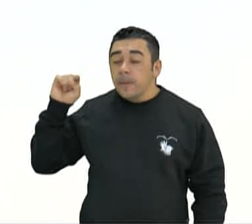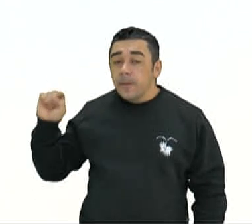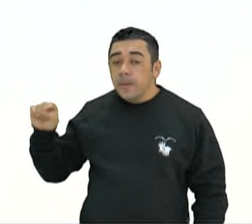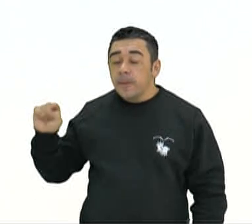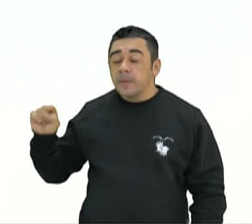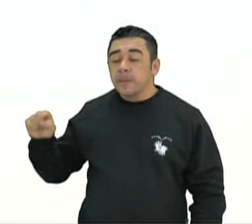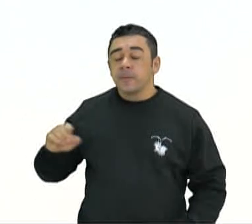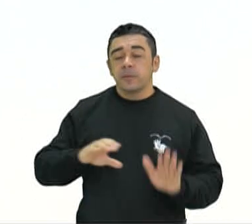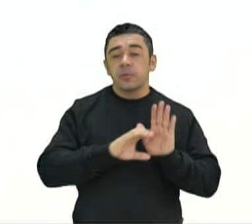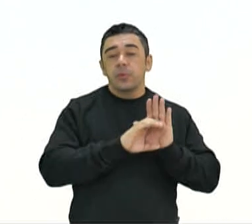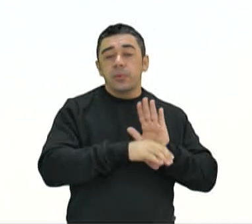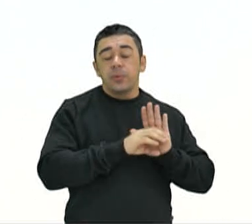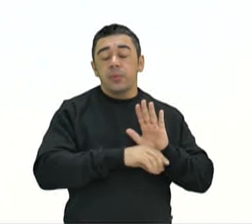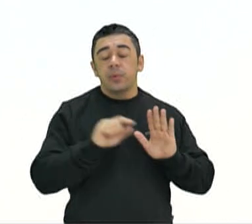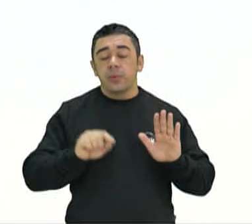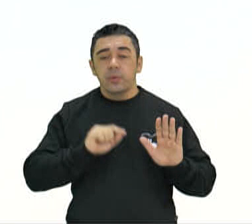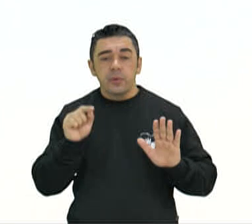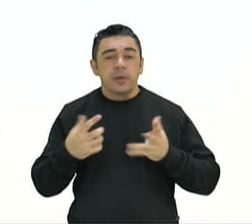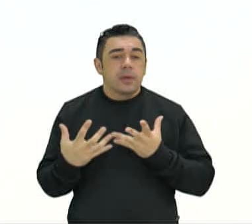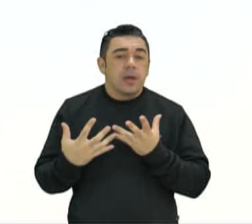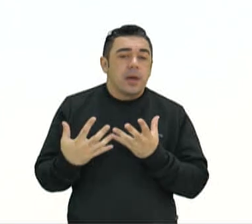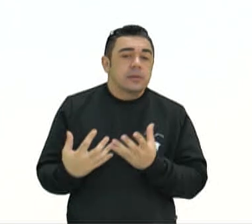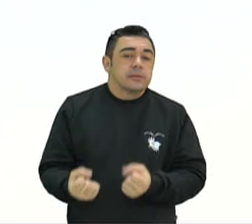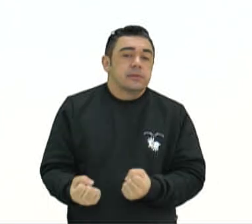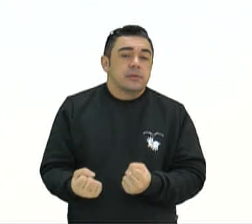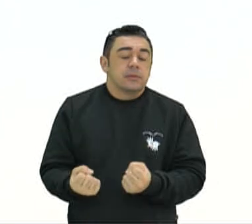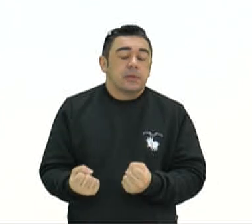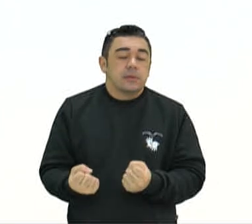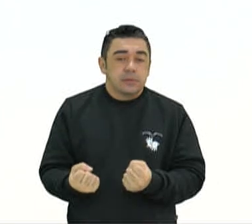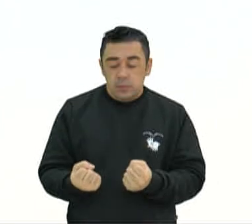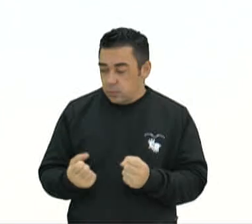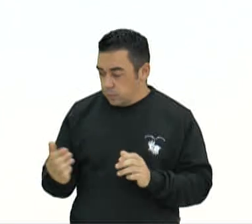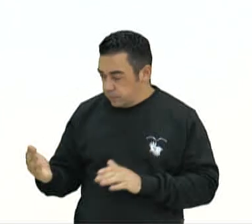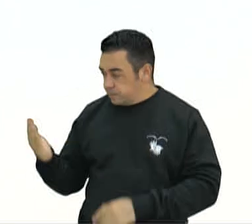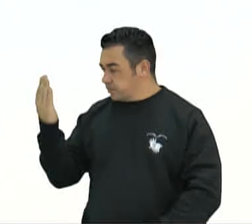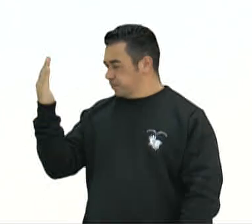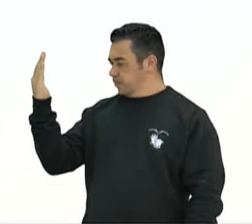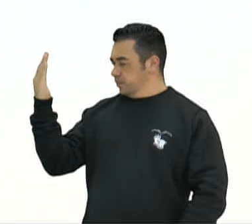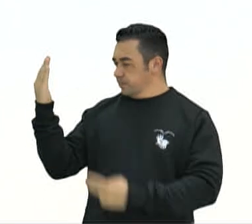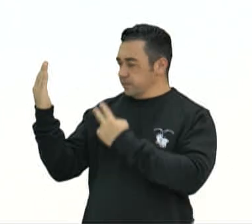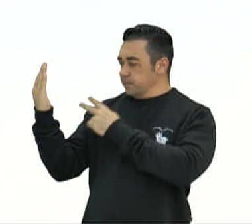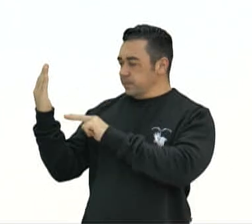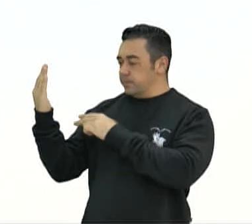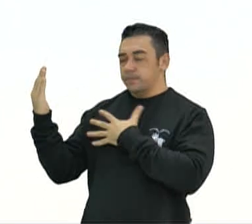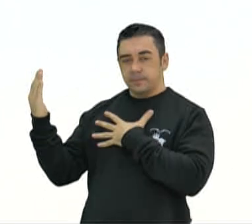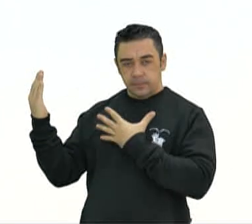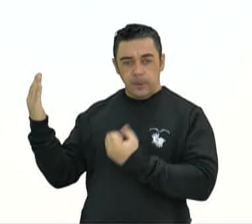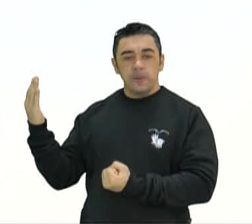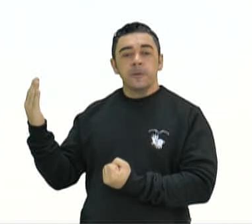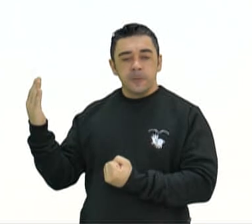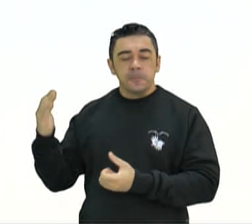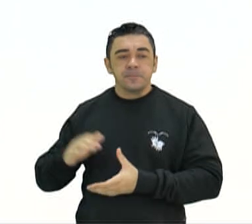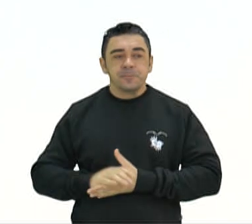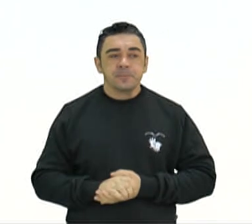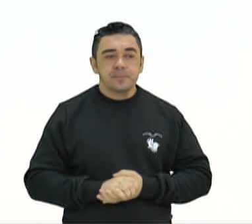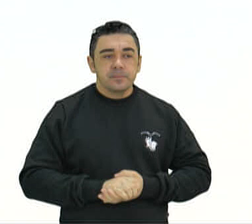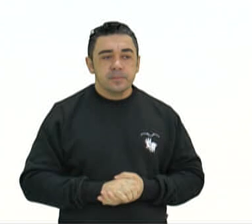nesses conceitos é a aceitação de si próprio, a aceitação da aparência. Isso é muito importante.